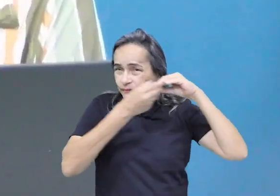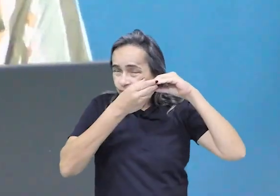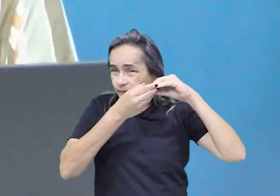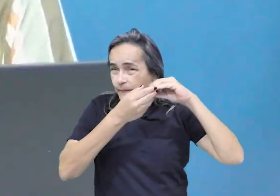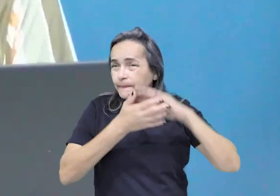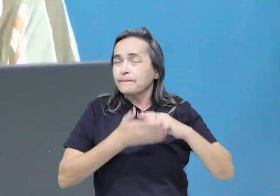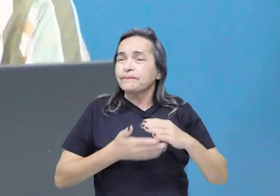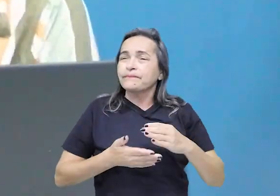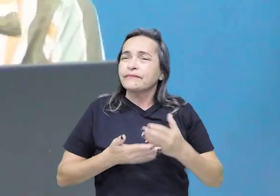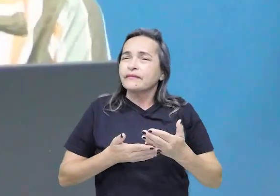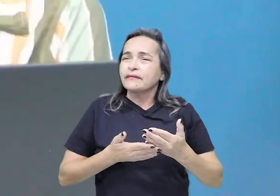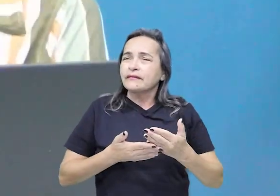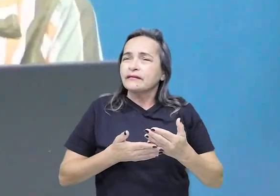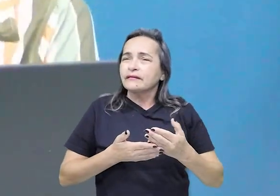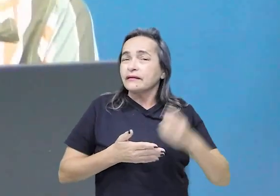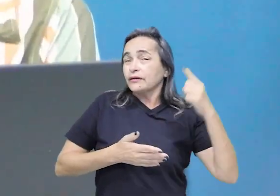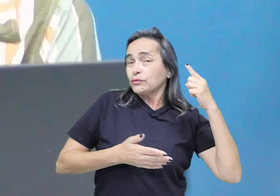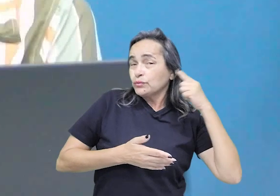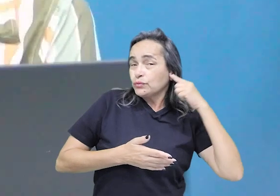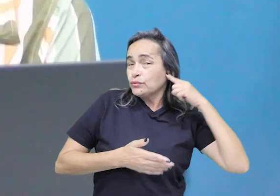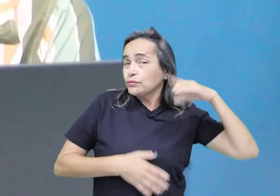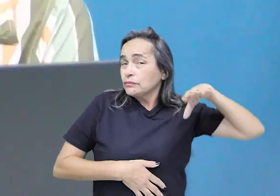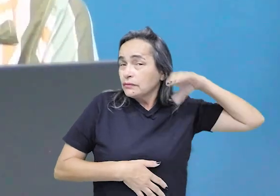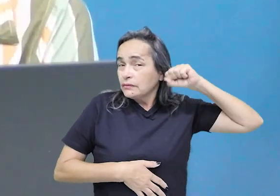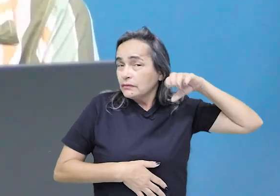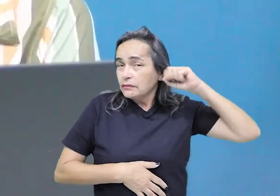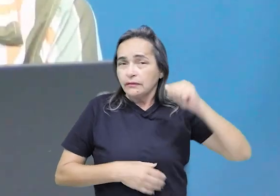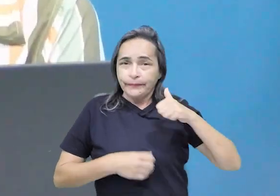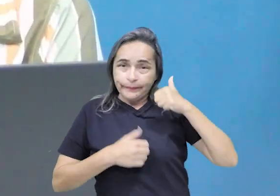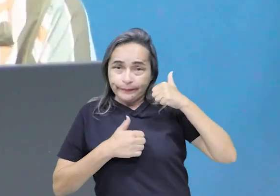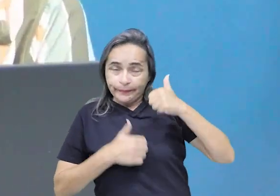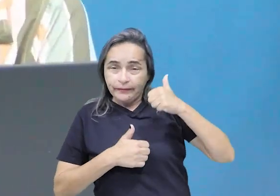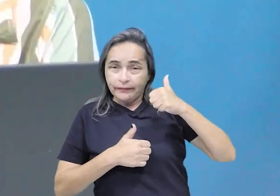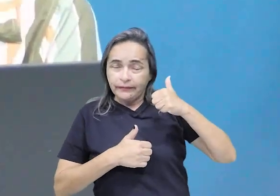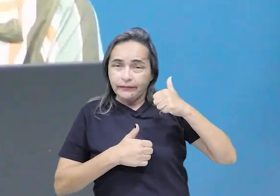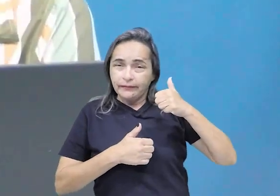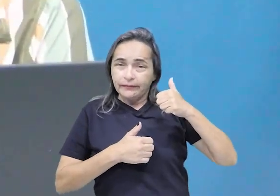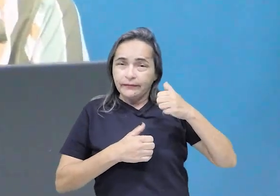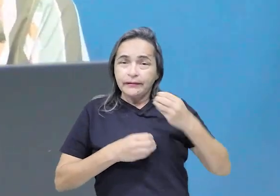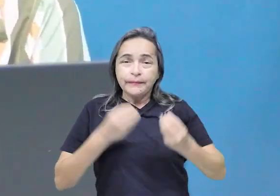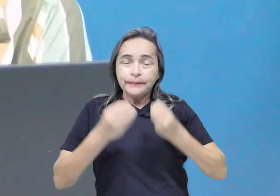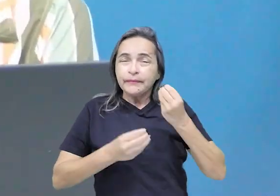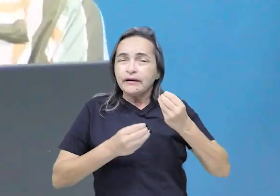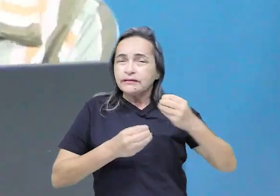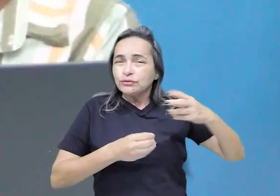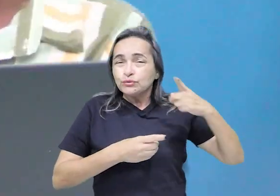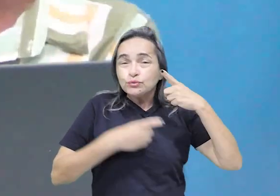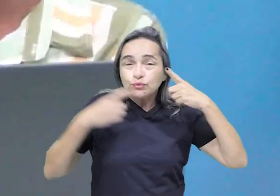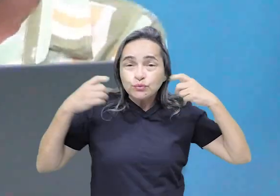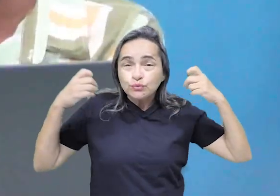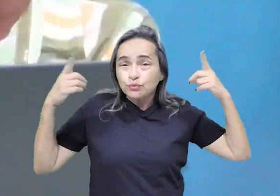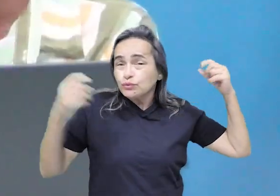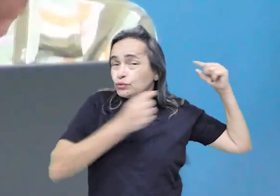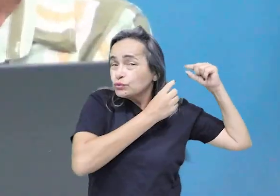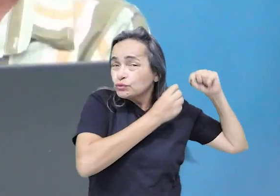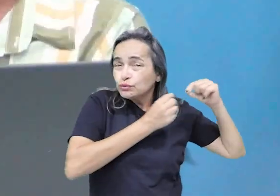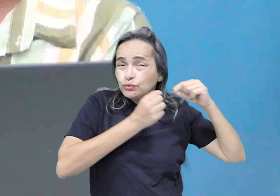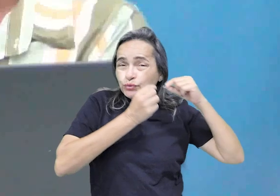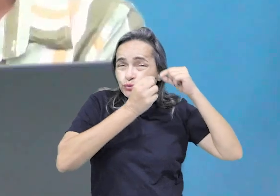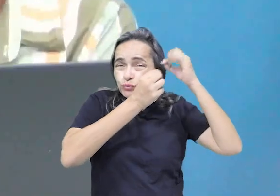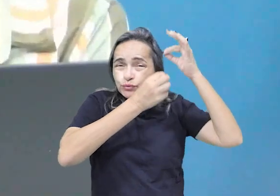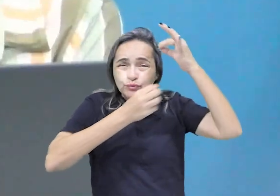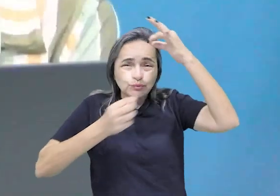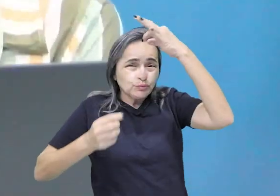som funcionando, mas a relação, a condução dessa captação do som para o cérebro, para